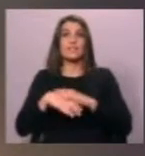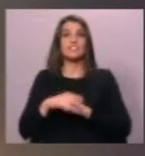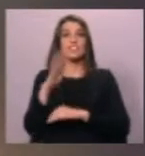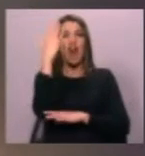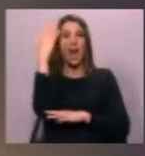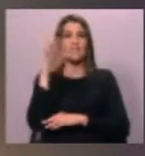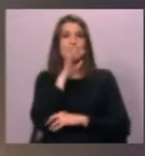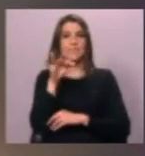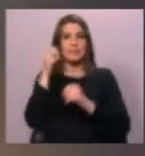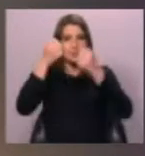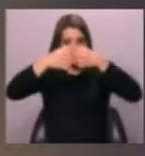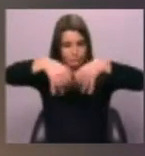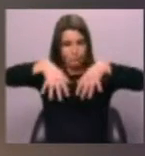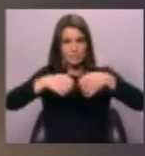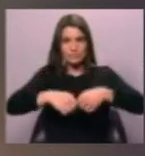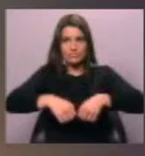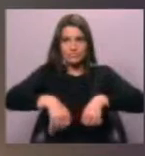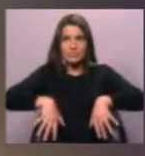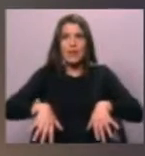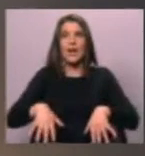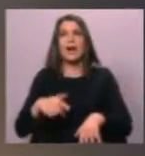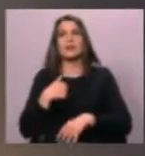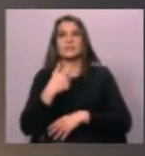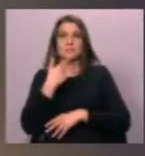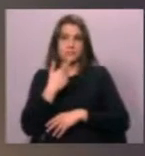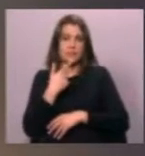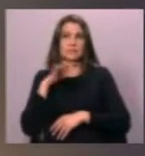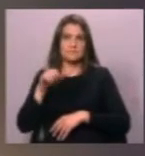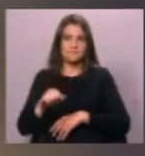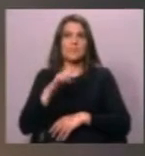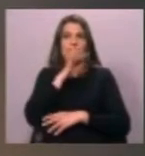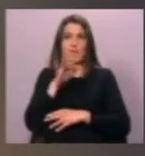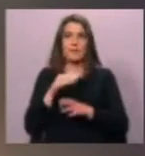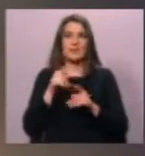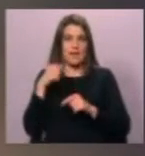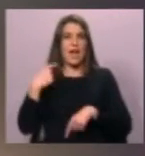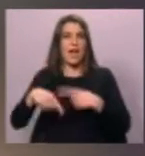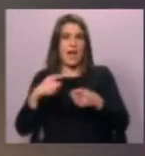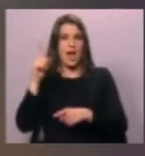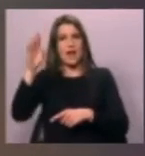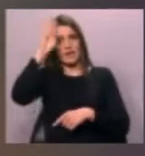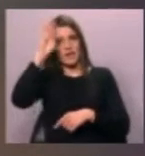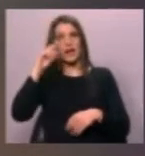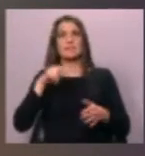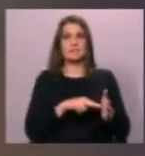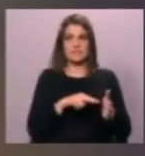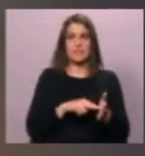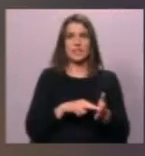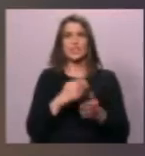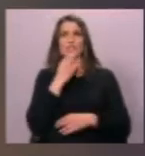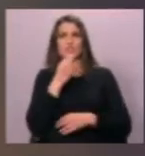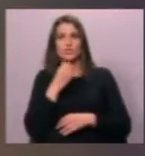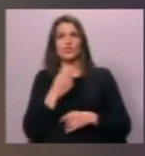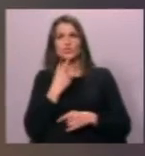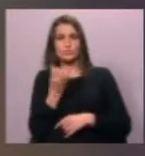and were able to trace a family back to Iraq and Syria, where a lot of Sephardic Jews went